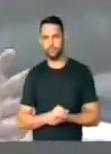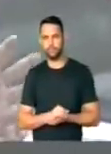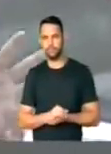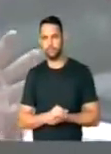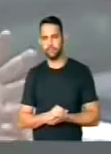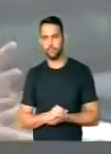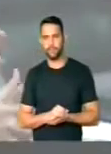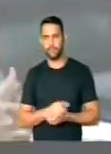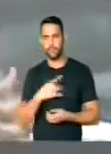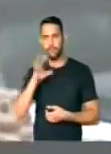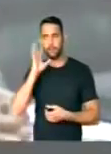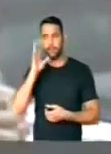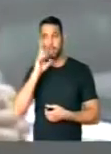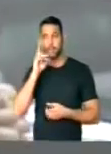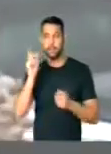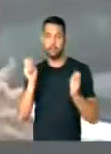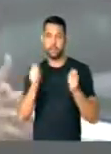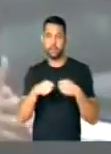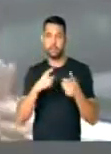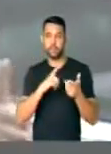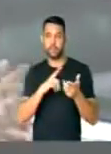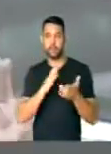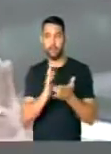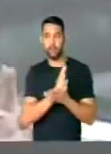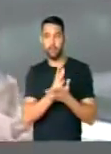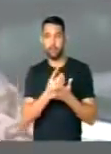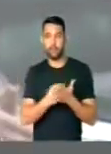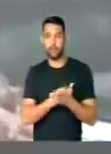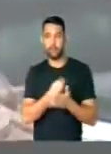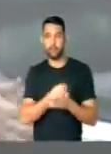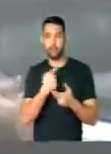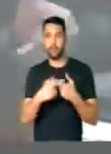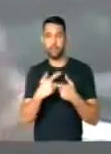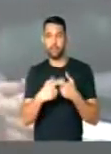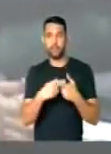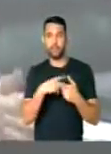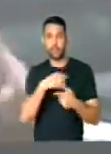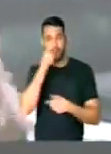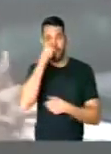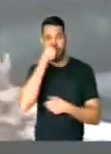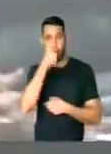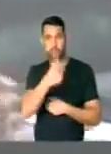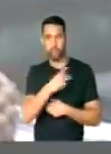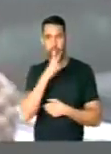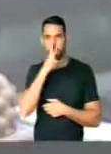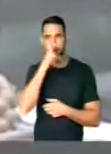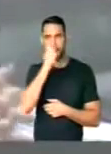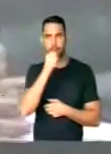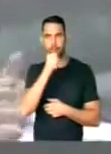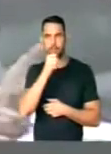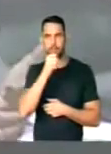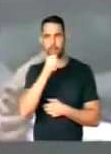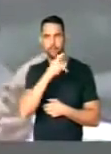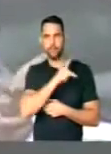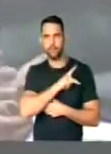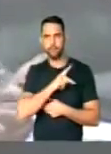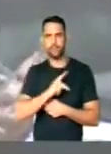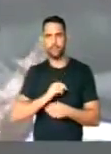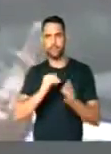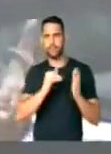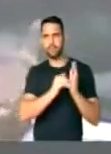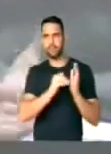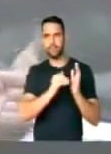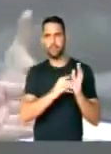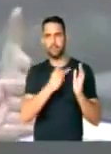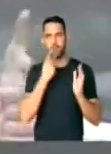eu penso que é possível que tenha algo a ver porque tem um interesse muito forte da presidência do senado